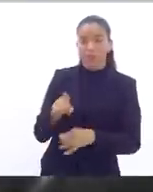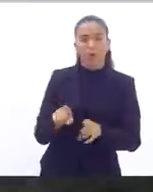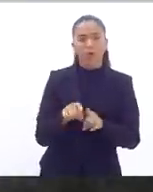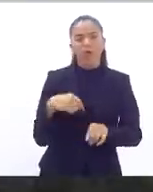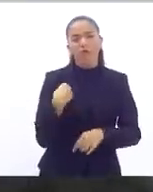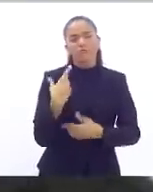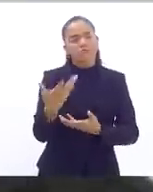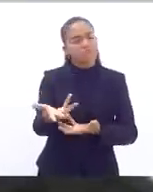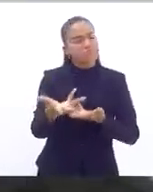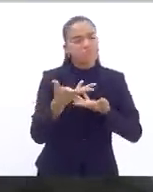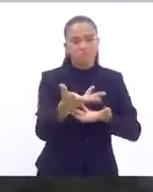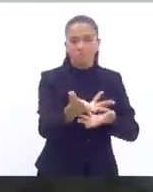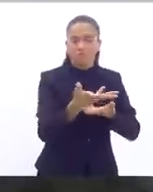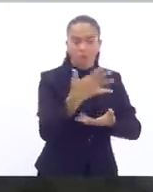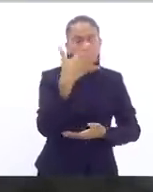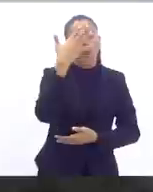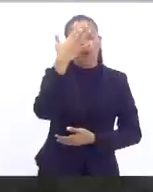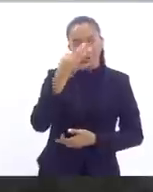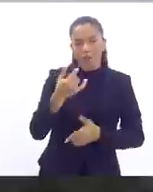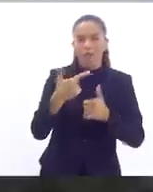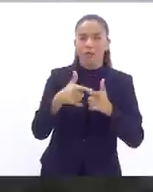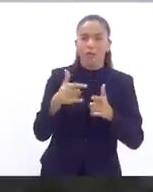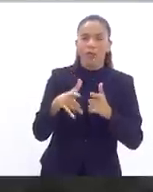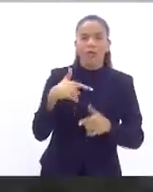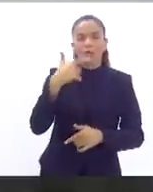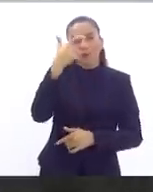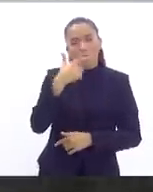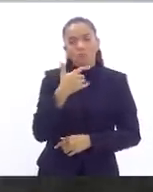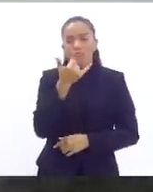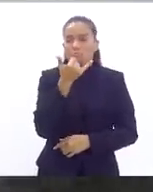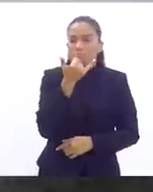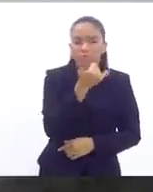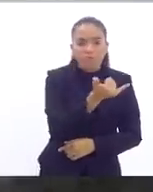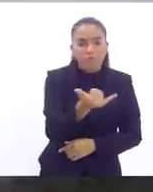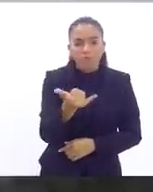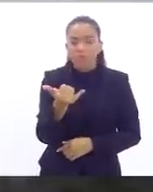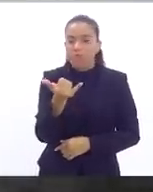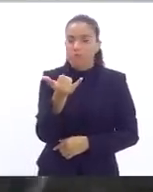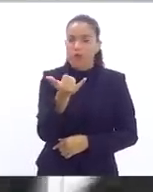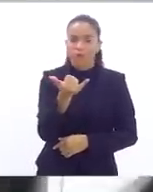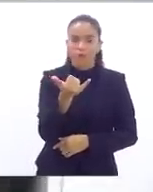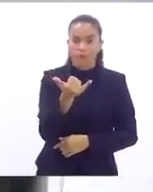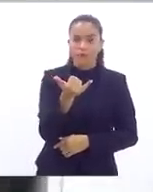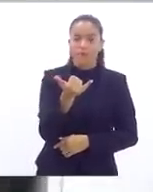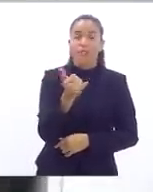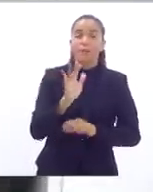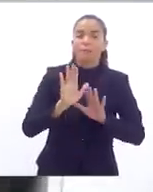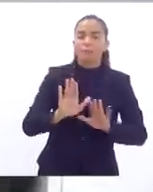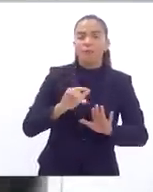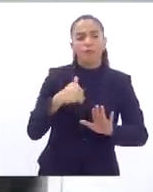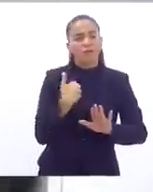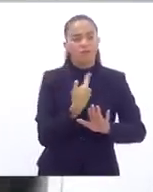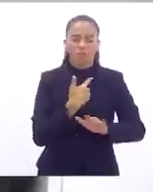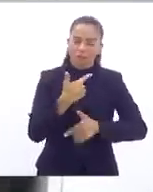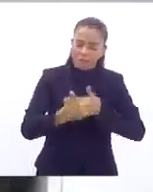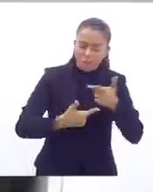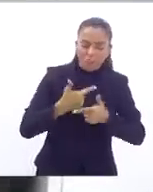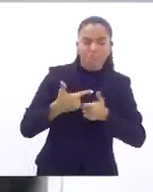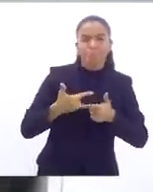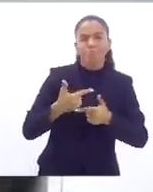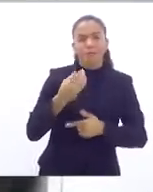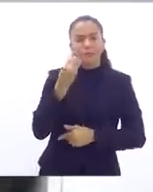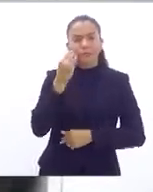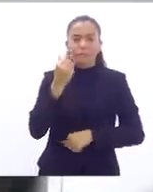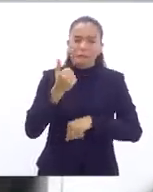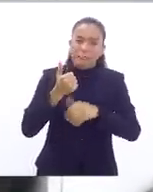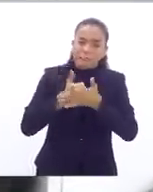receber vocês entenda o problema peço desculpas a vocês mas a gente está fazendo o melhor possível